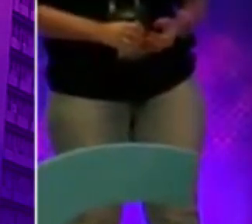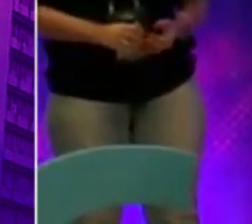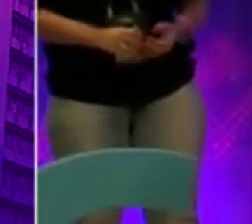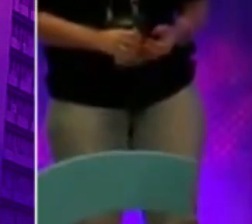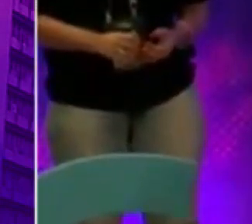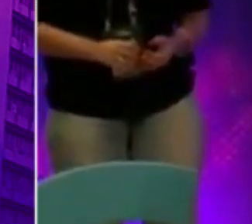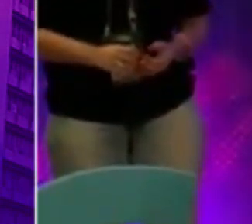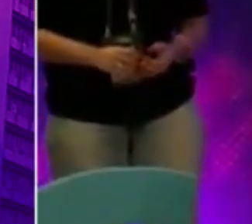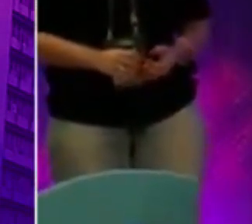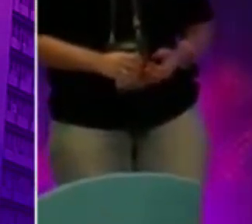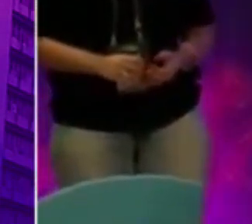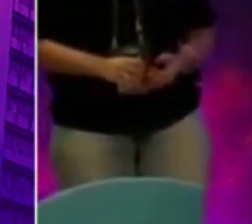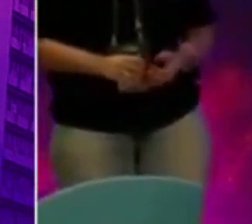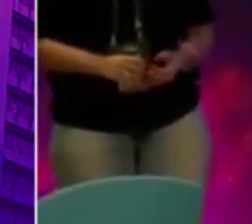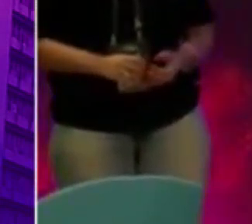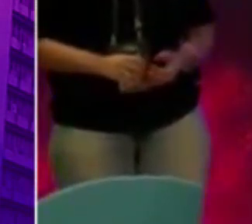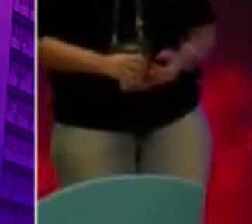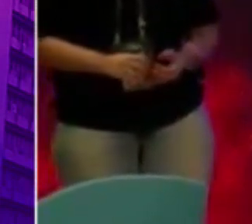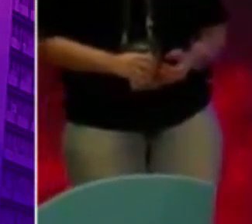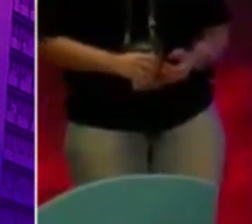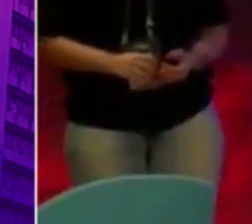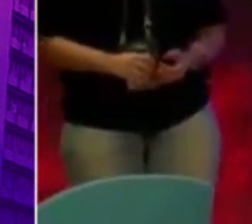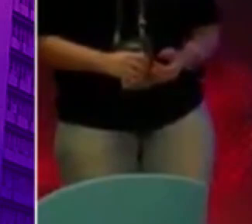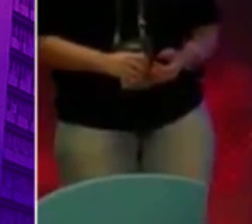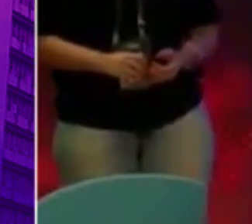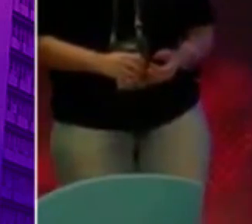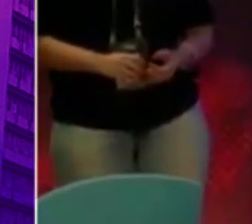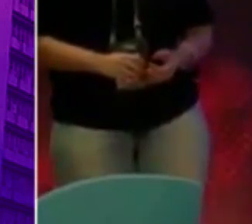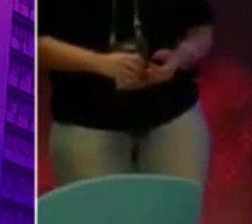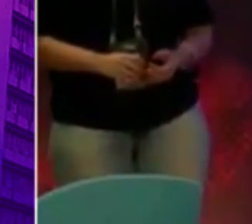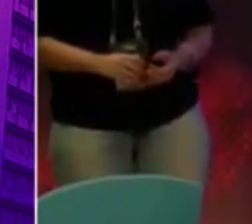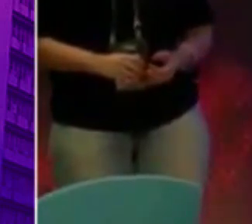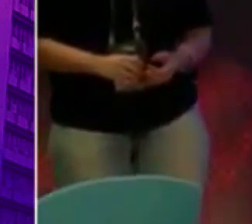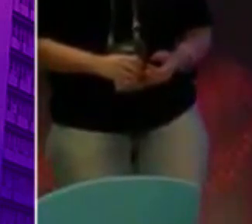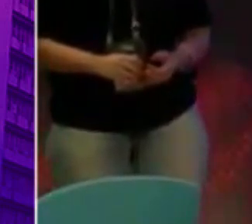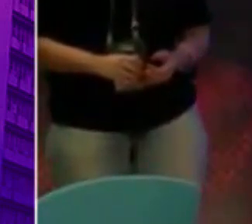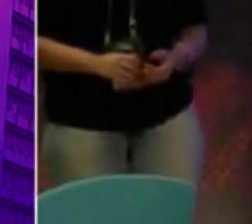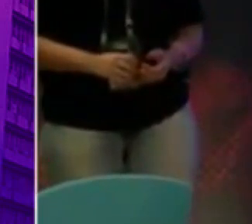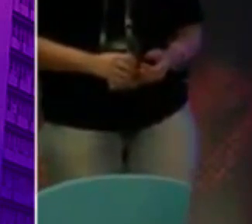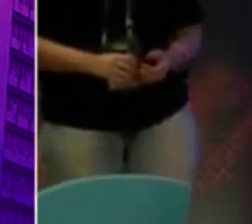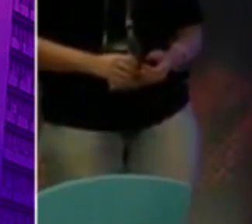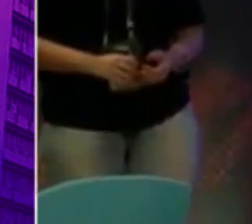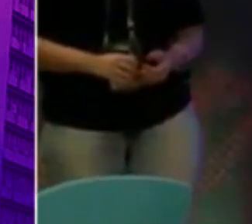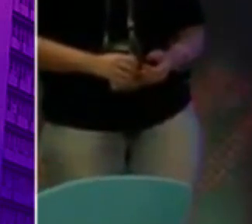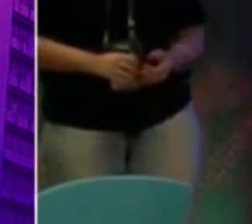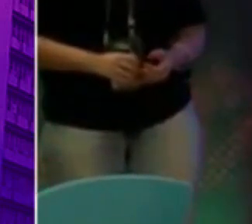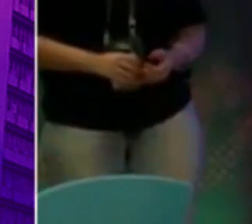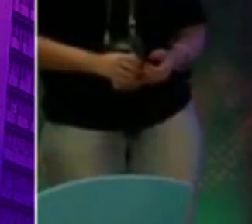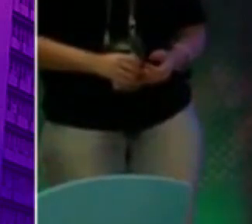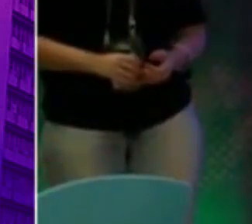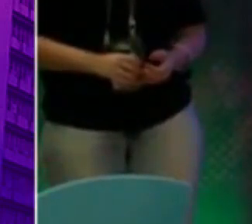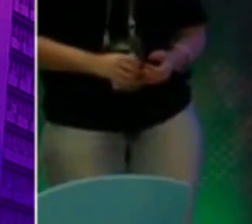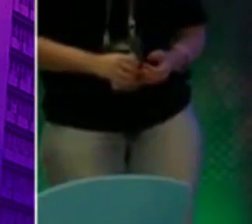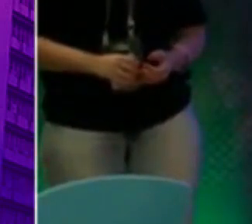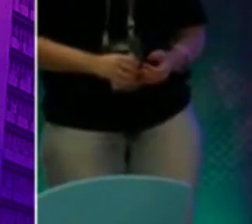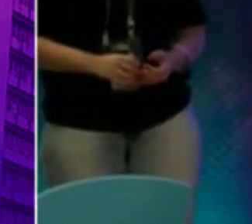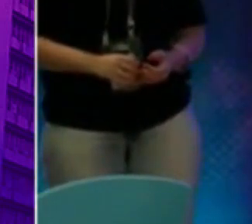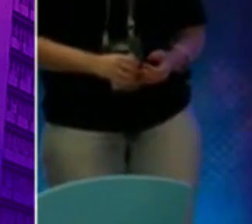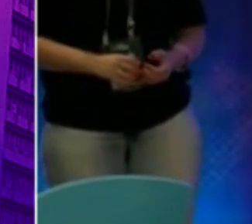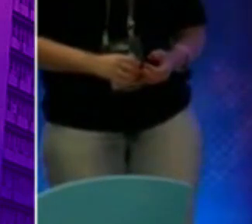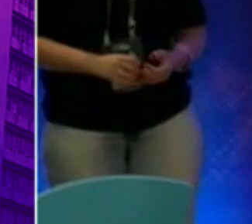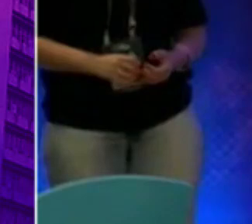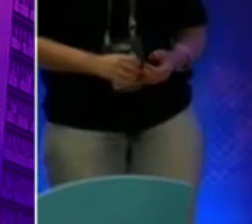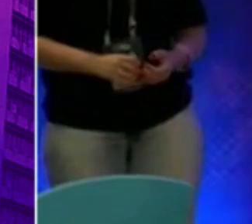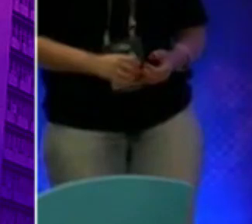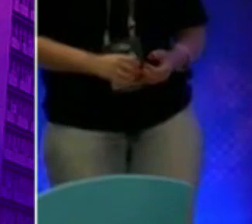gente estava fazendo a remodelagem das áreas, ele falou, quero uma trilha de testes com IA. Como não saiu a trilha, ele mandou